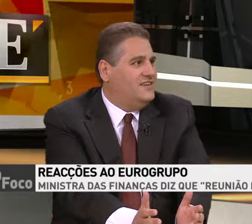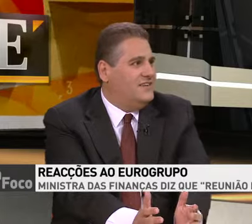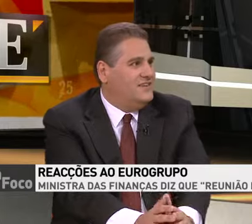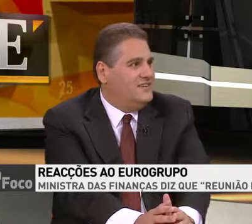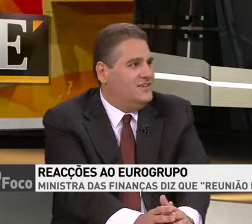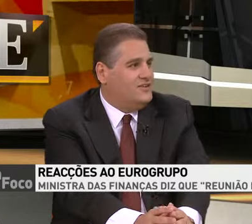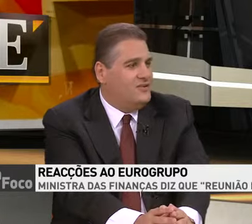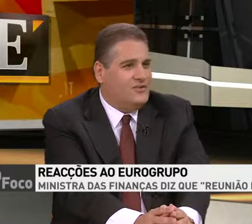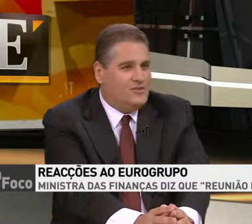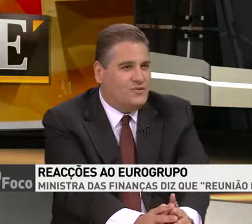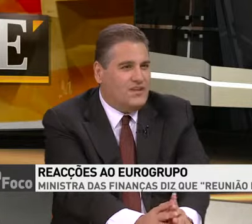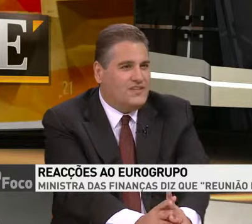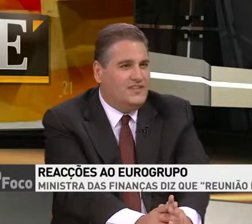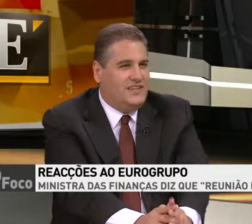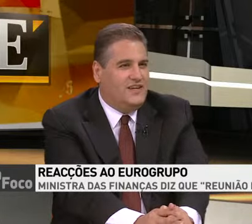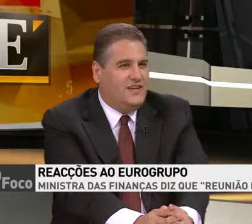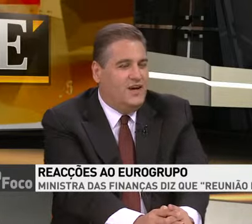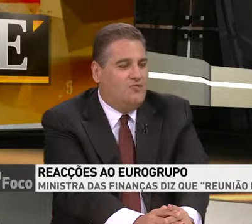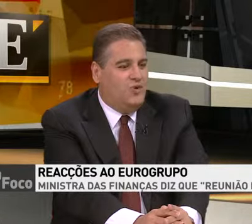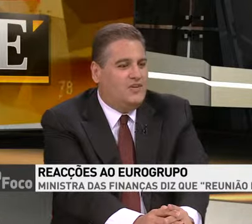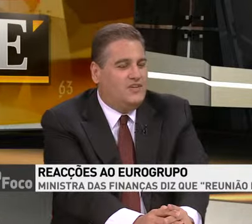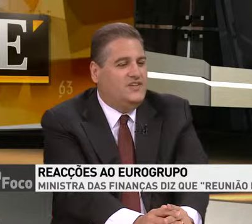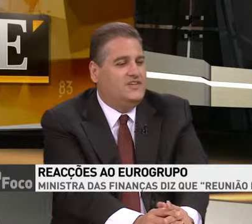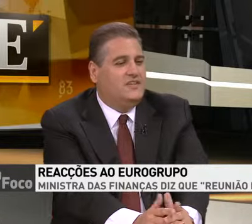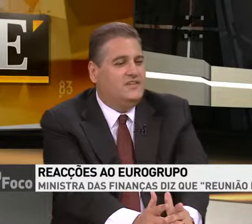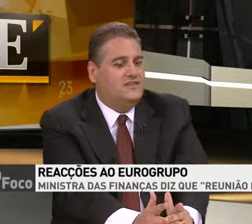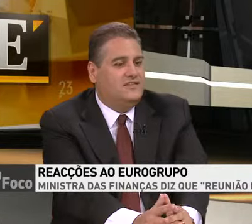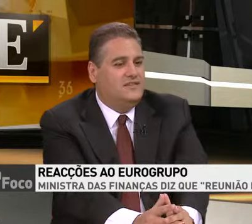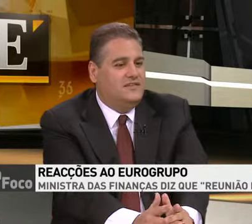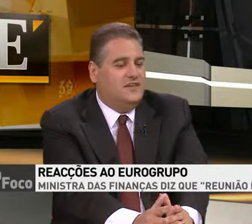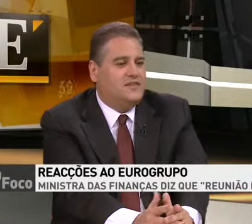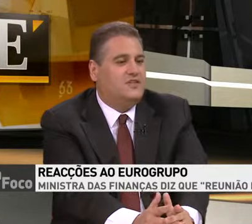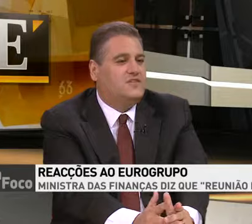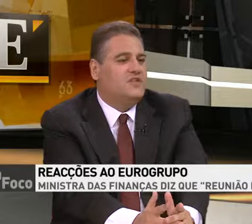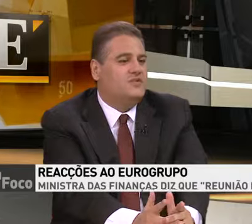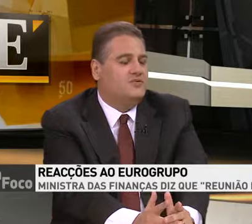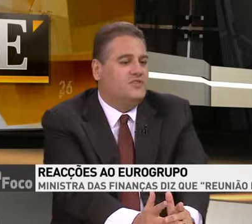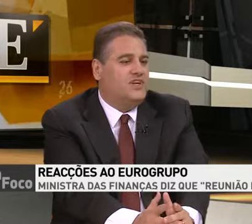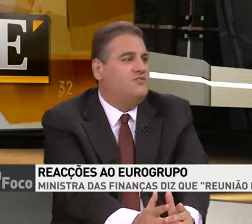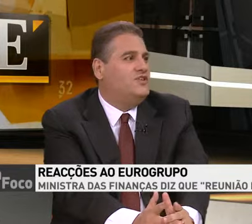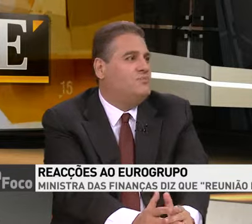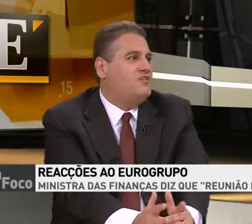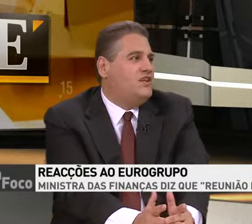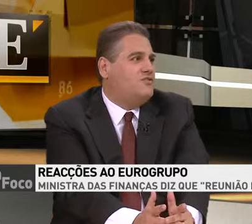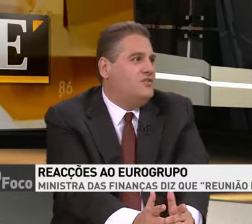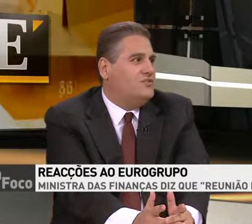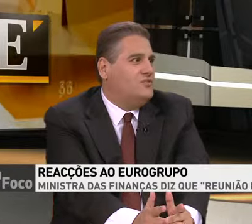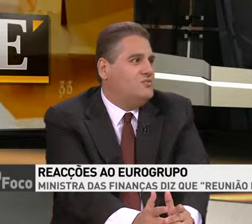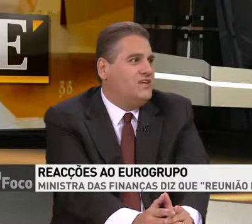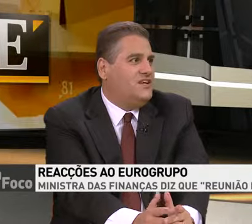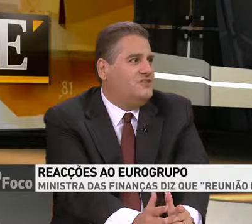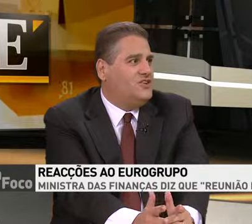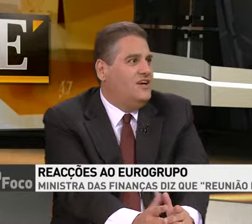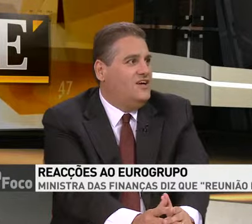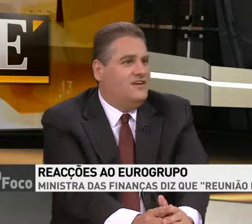ninguém, com total seriedade, pode dizer que esta situação não terá efeitos mais graves que o que